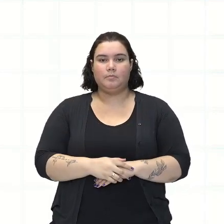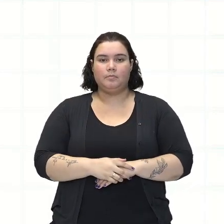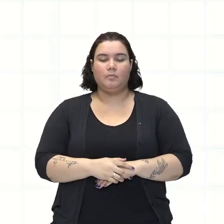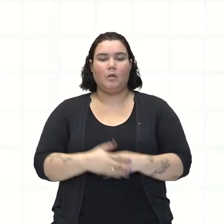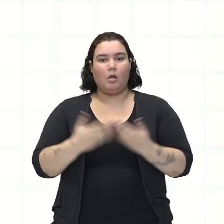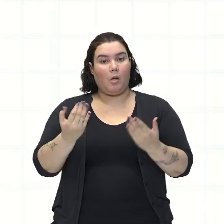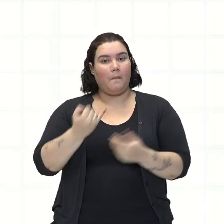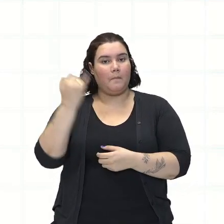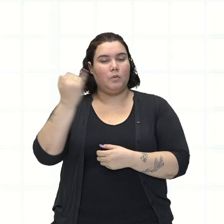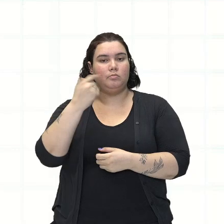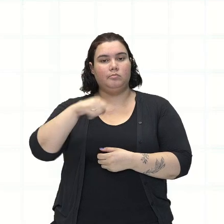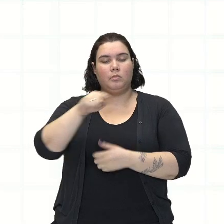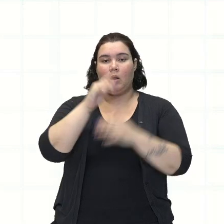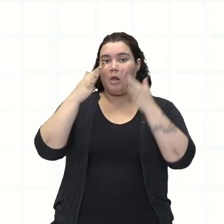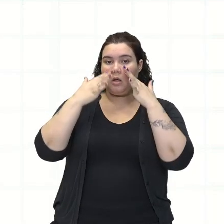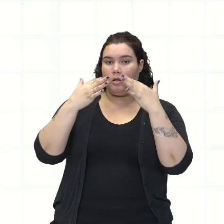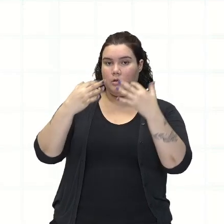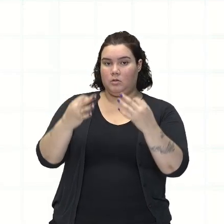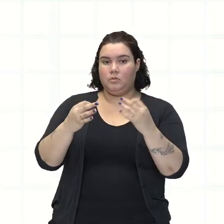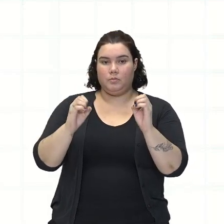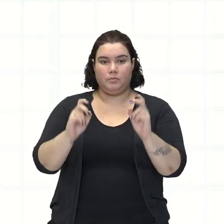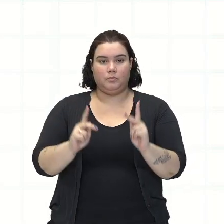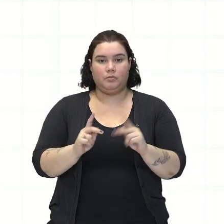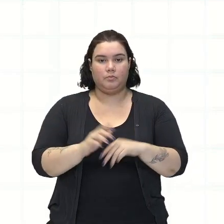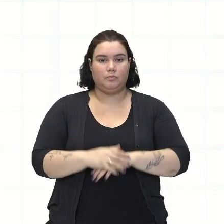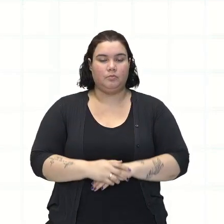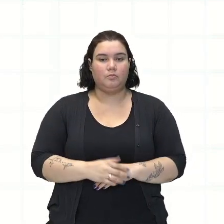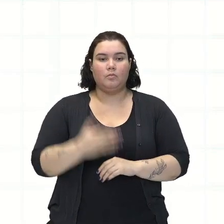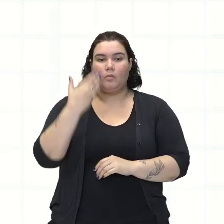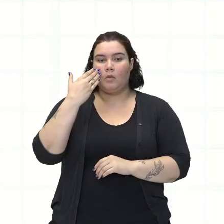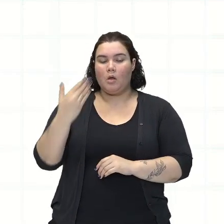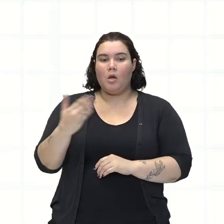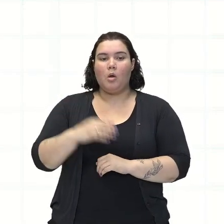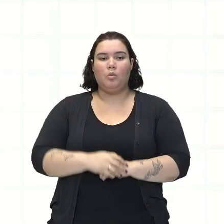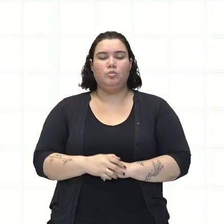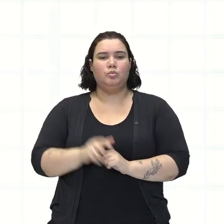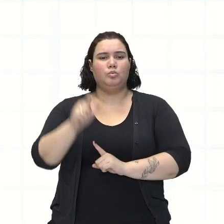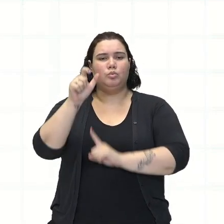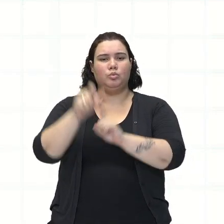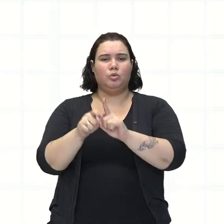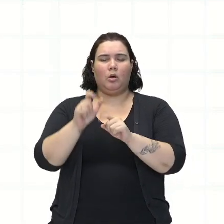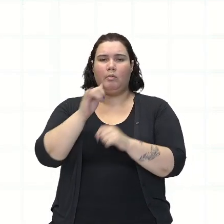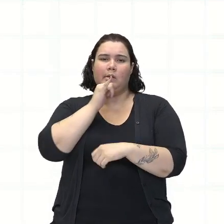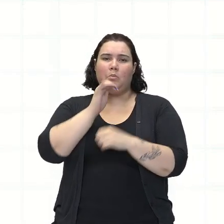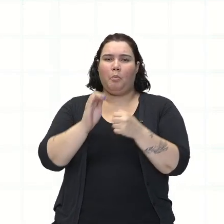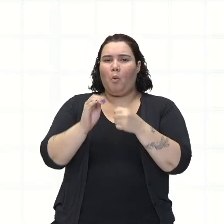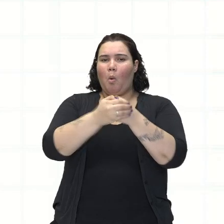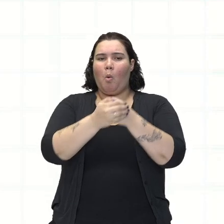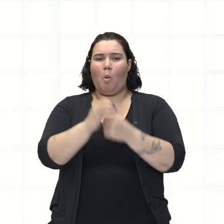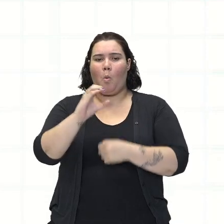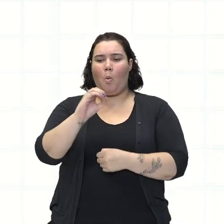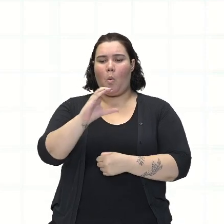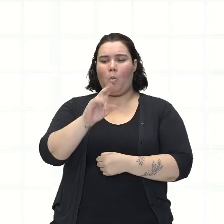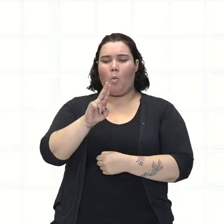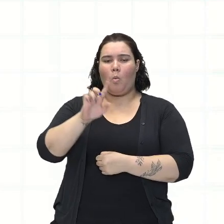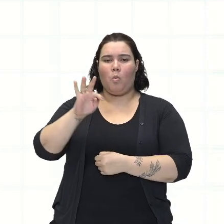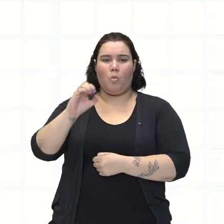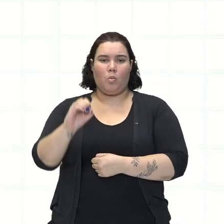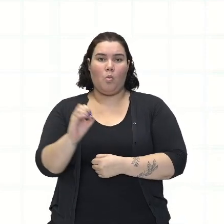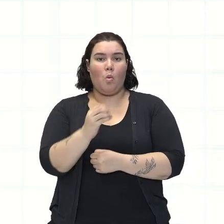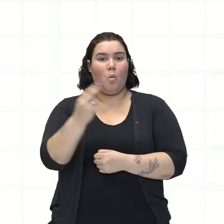vocês se atentarem para isso aí. E o sujeito oculto ou elíptico, às vezes o sujeito não